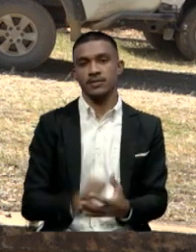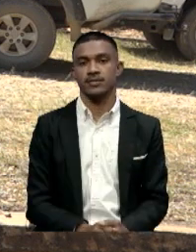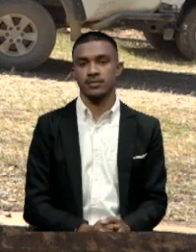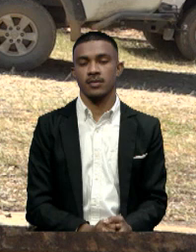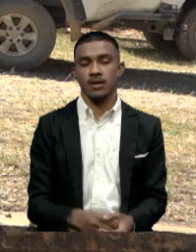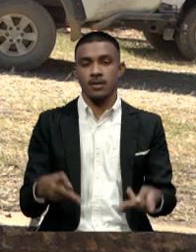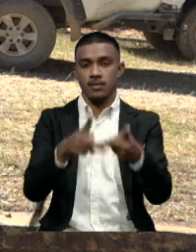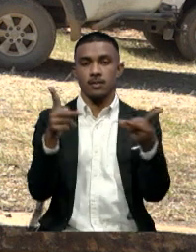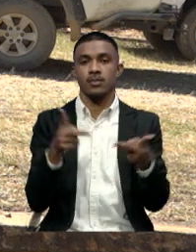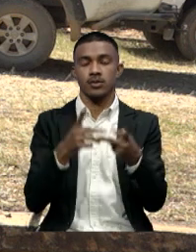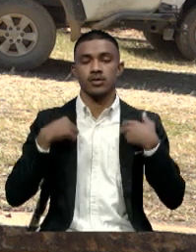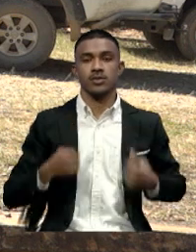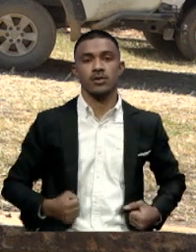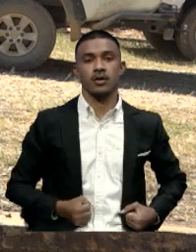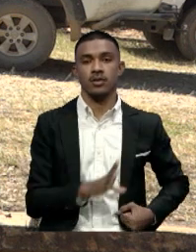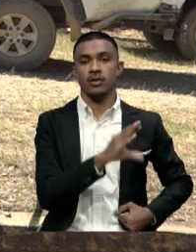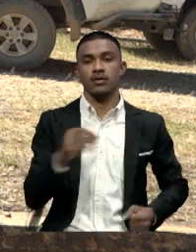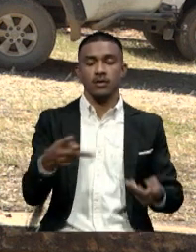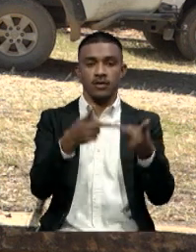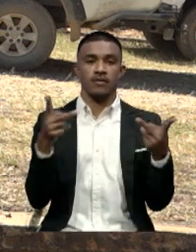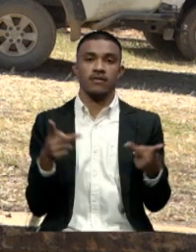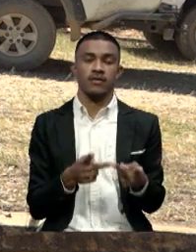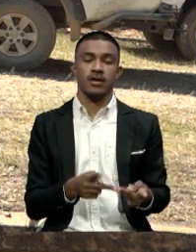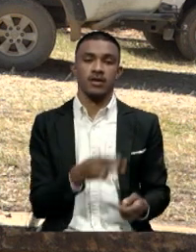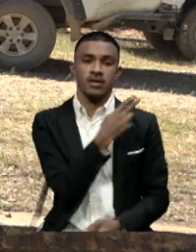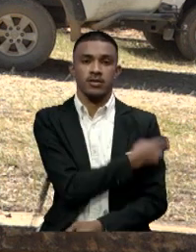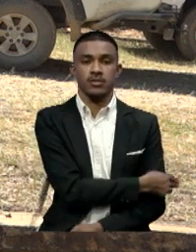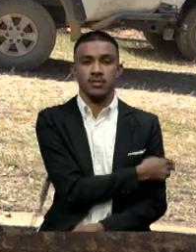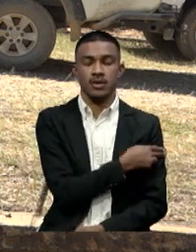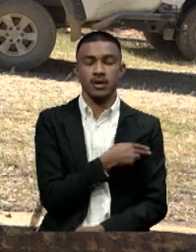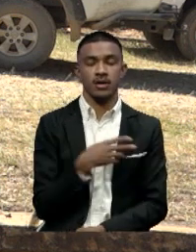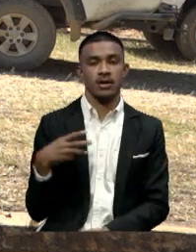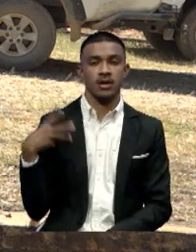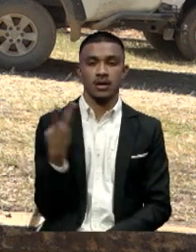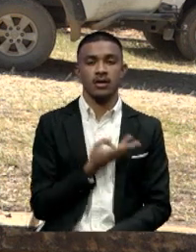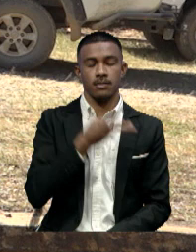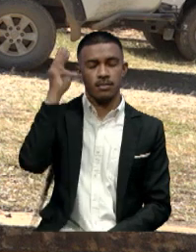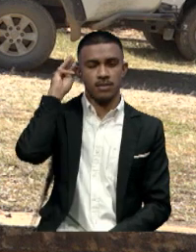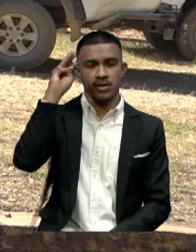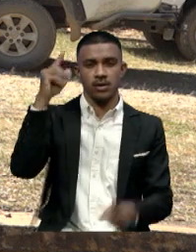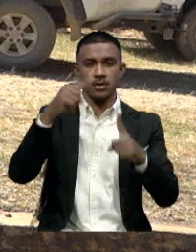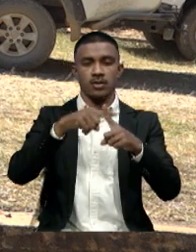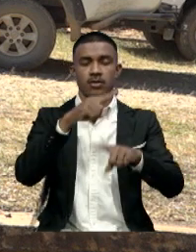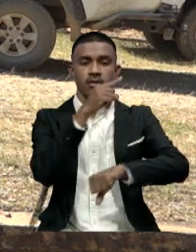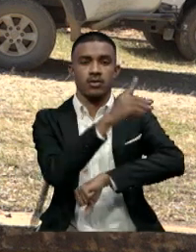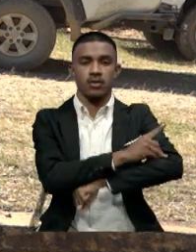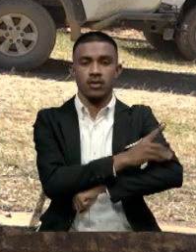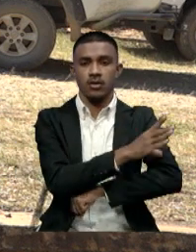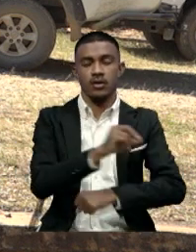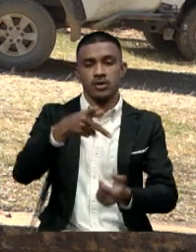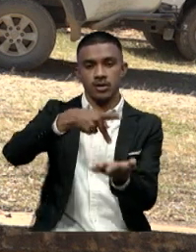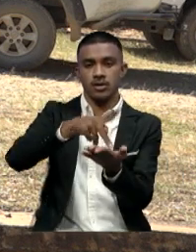posto saúde no centro saúde. I ministério oras ne contrato hela